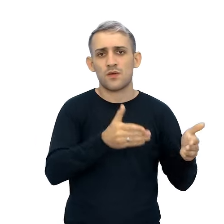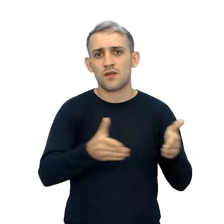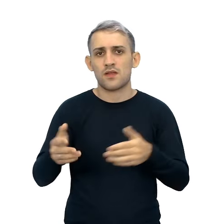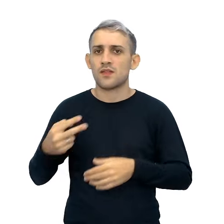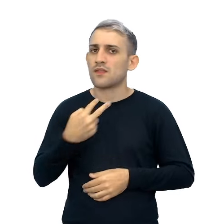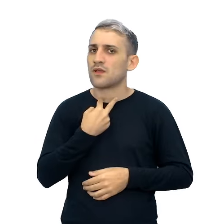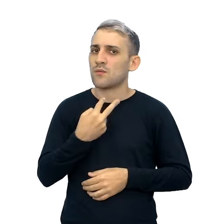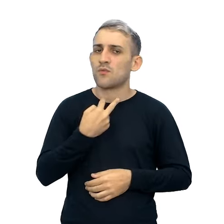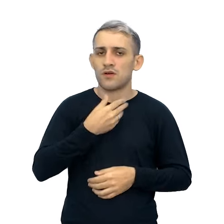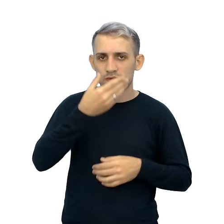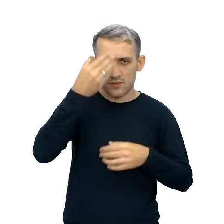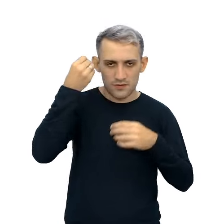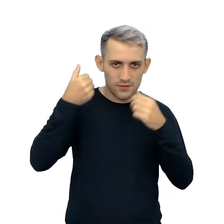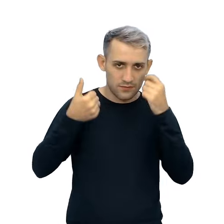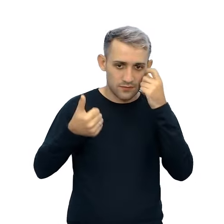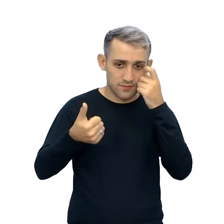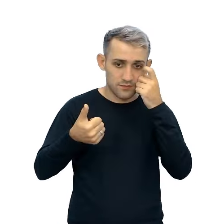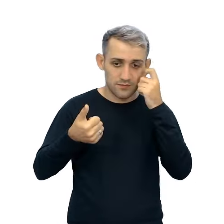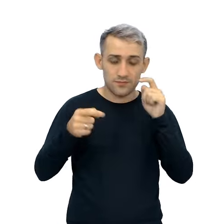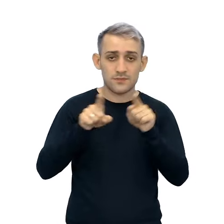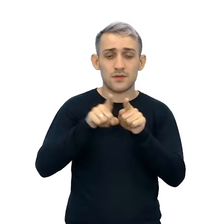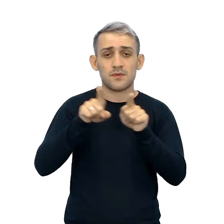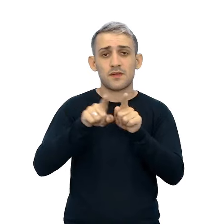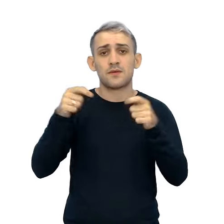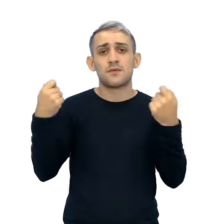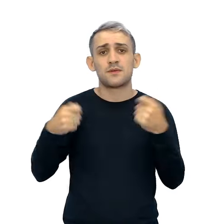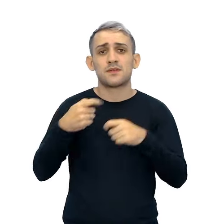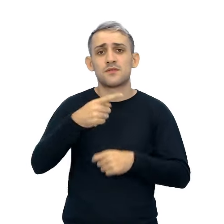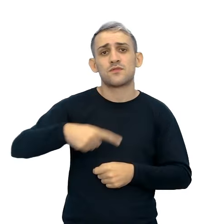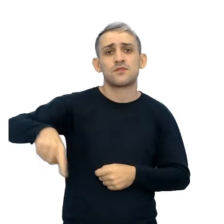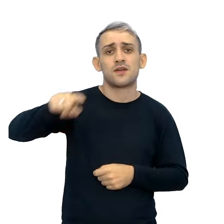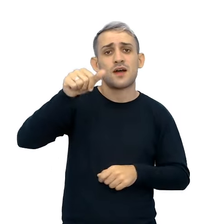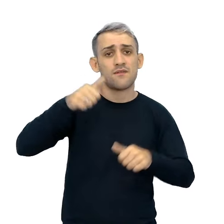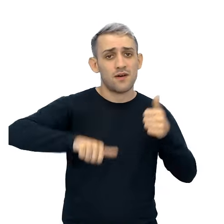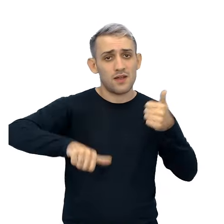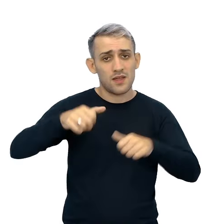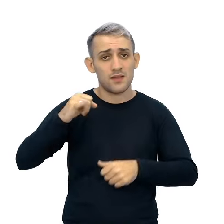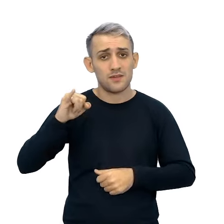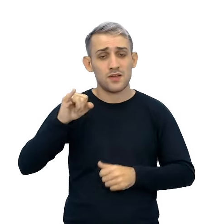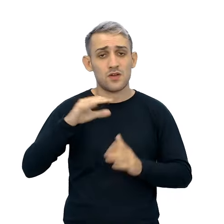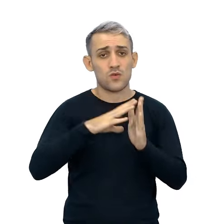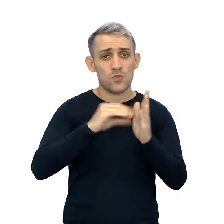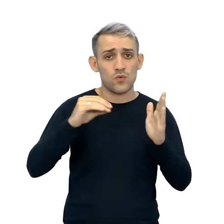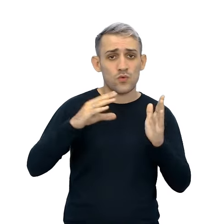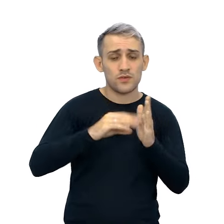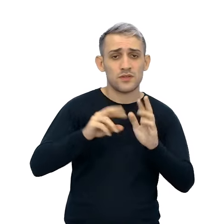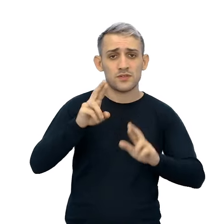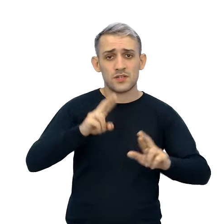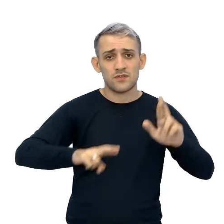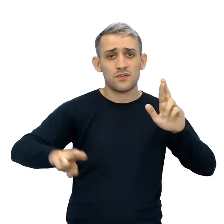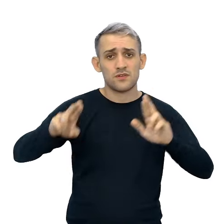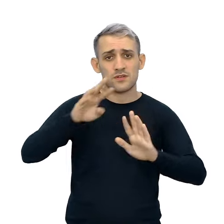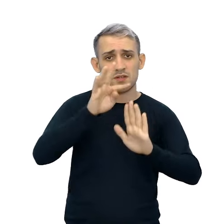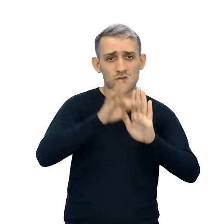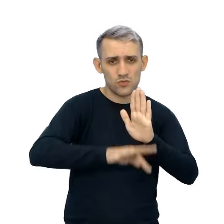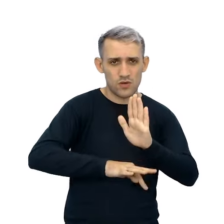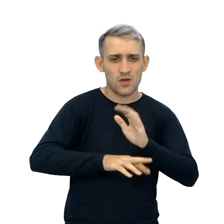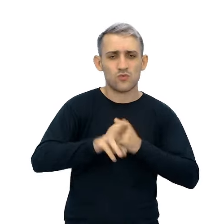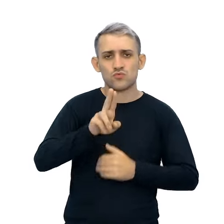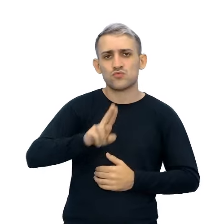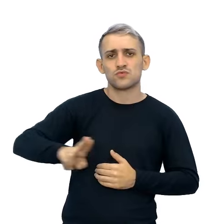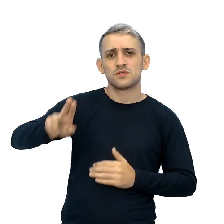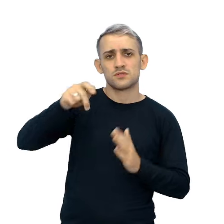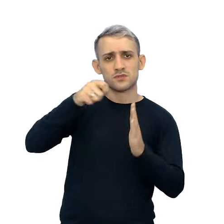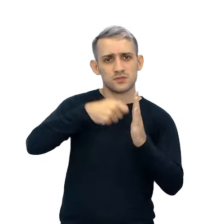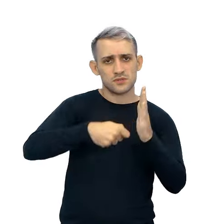ser desconsideradas. É preciso que vocês avaliem se os modelos de revisão textual, a partir dessa rubrica, não é, que nós propusemos,